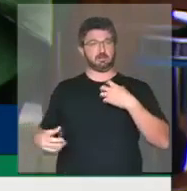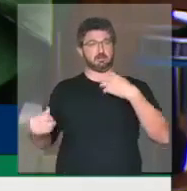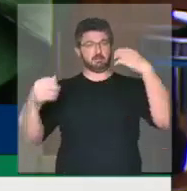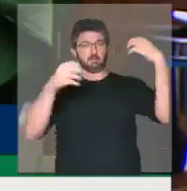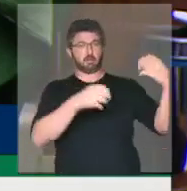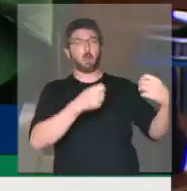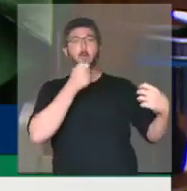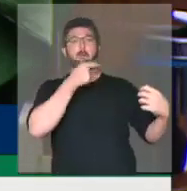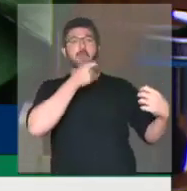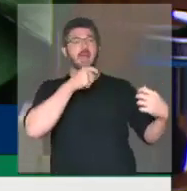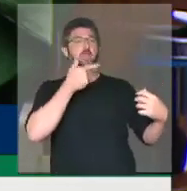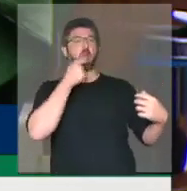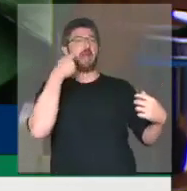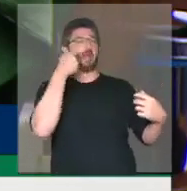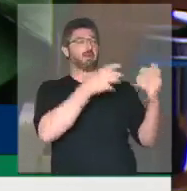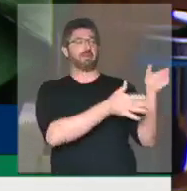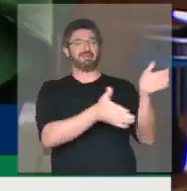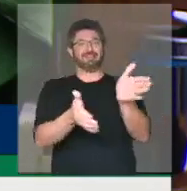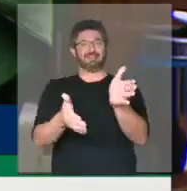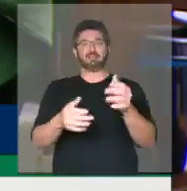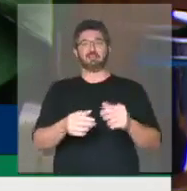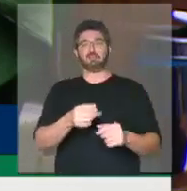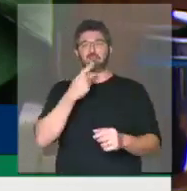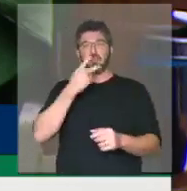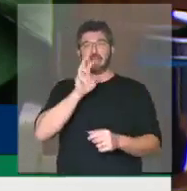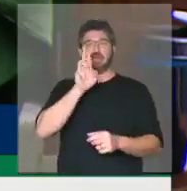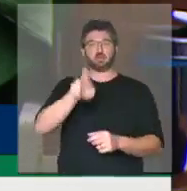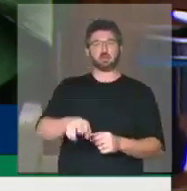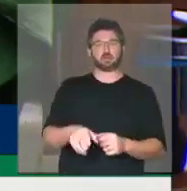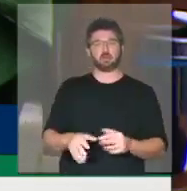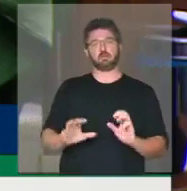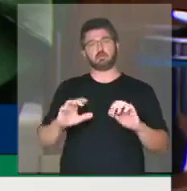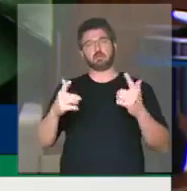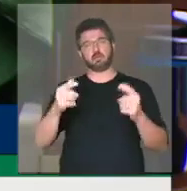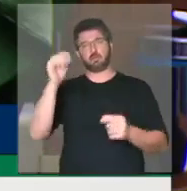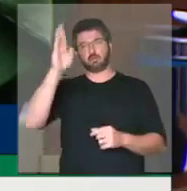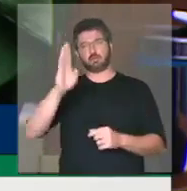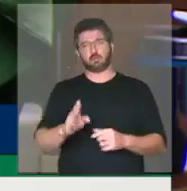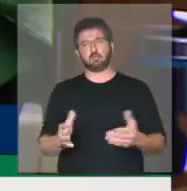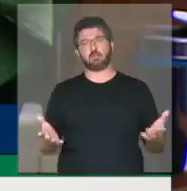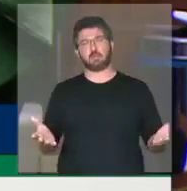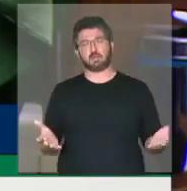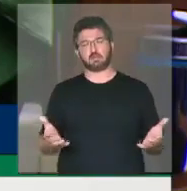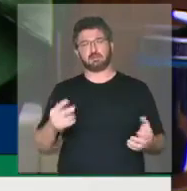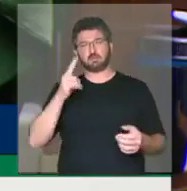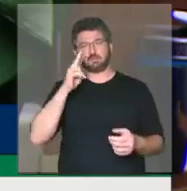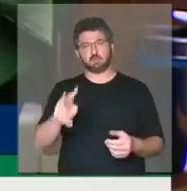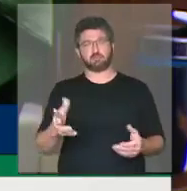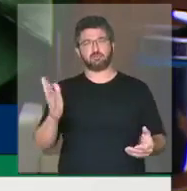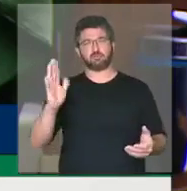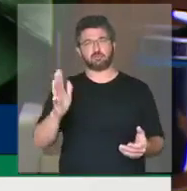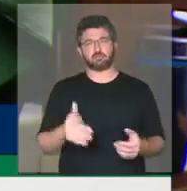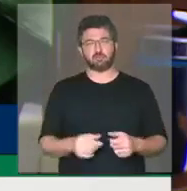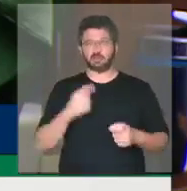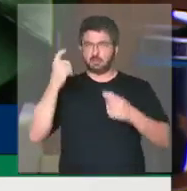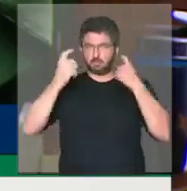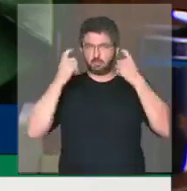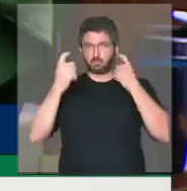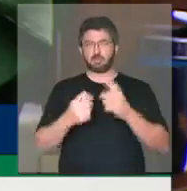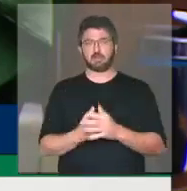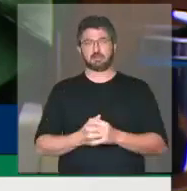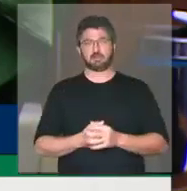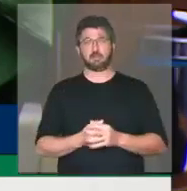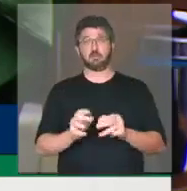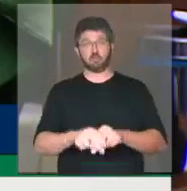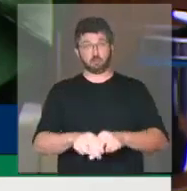um comediante para falar de resultados que, evidentemente, o Brasil todo acompanha com muita preocupação.